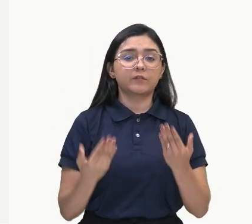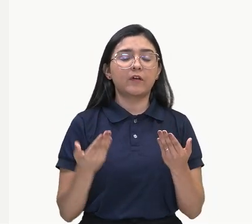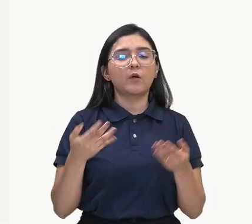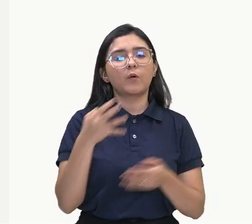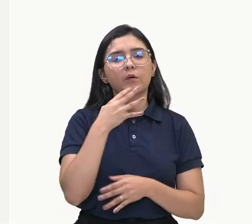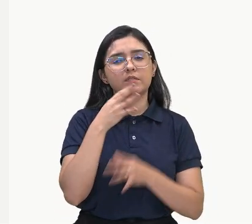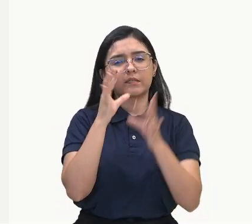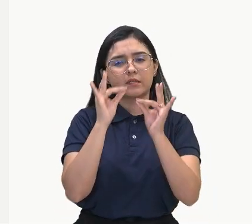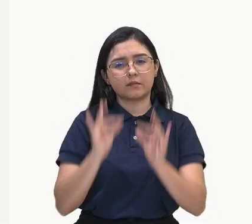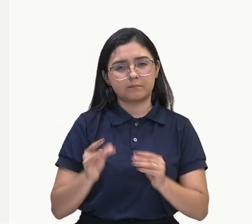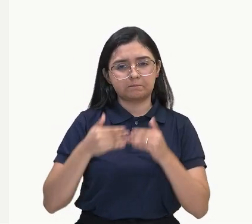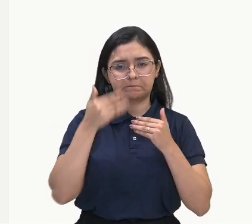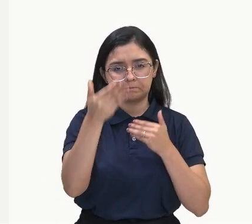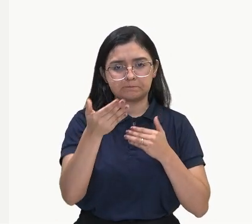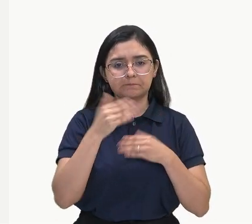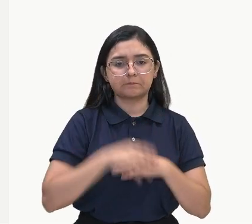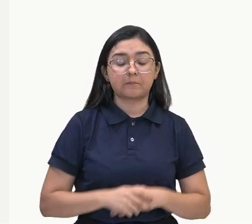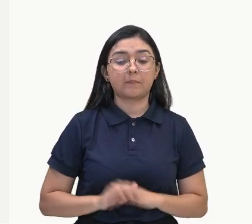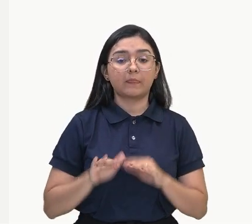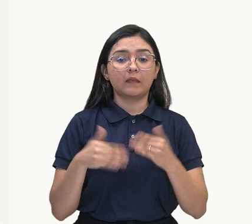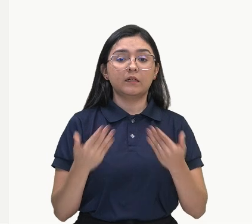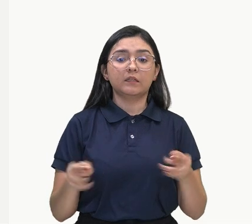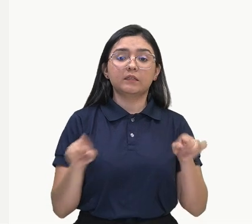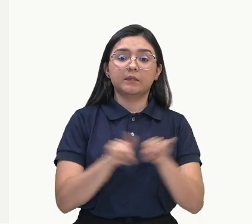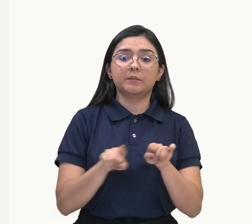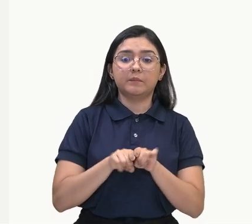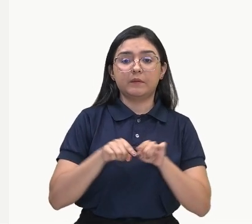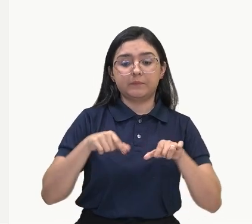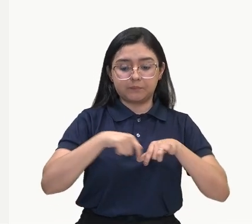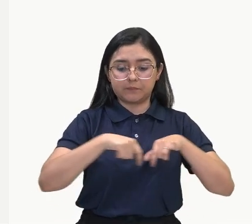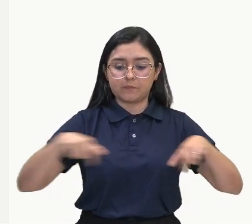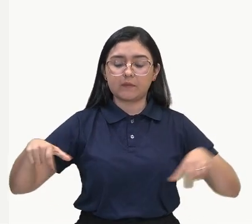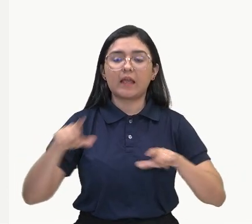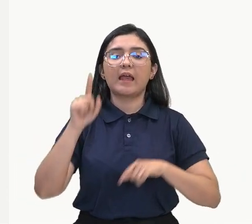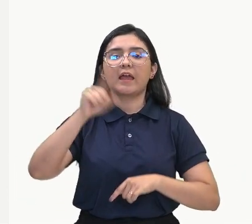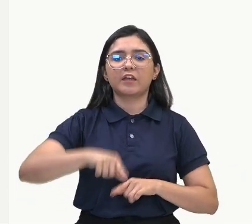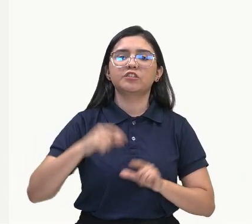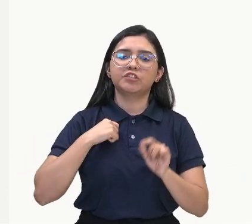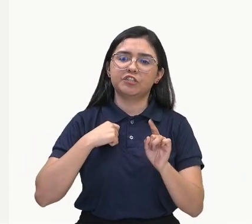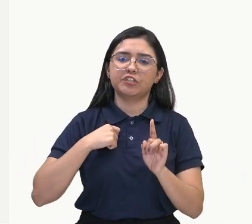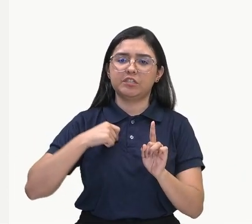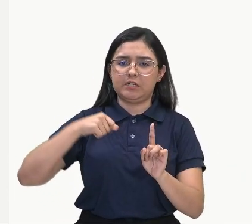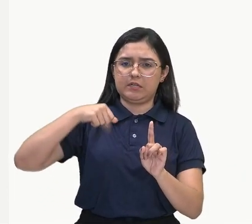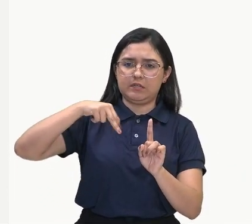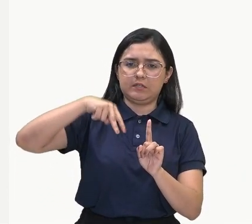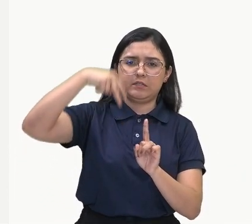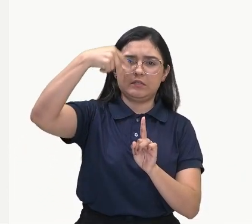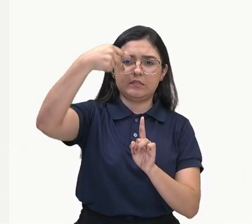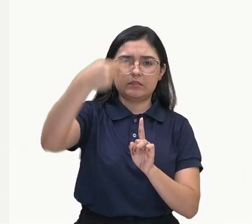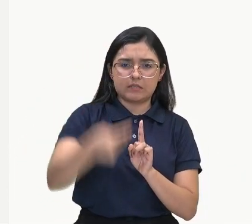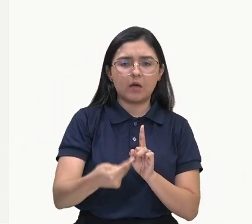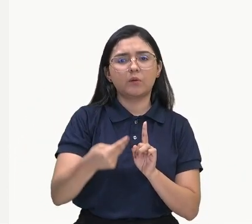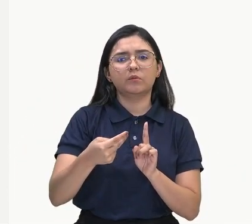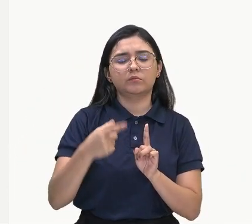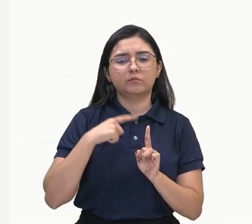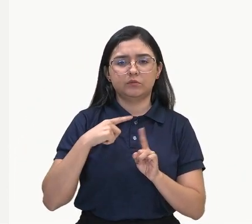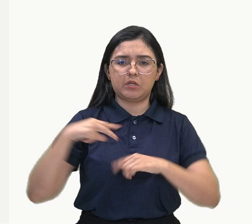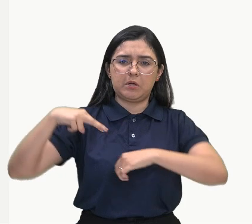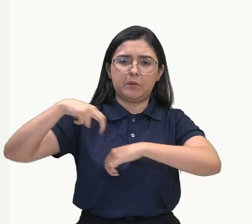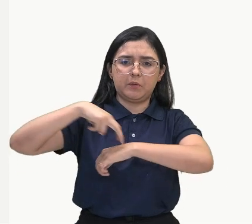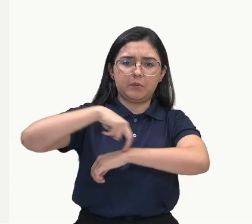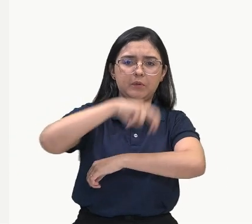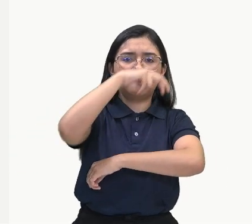forma mais detalhada daqui a pouco. Aqui nas laterais vão ser as provas de salto, saltos triplos em distância,